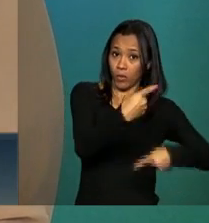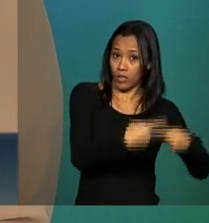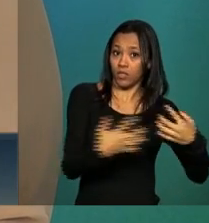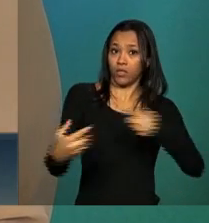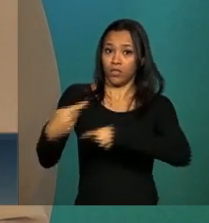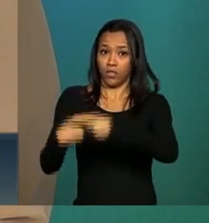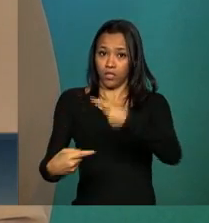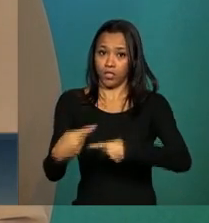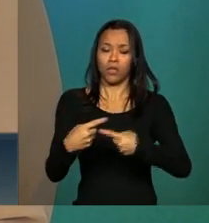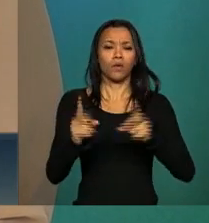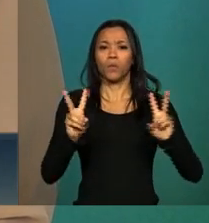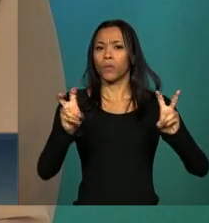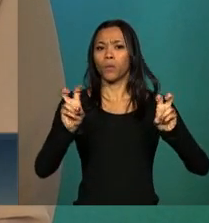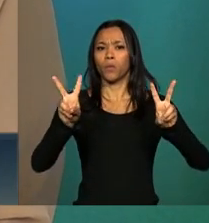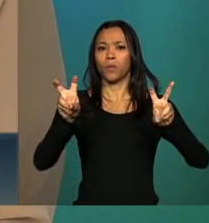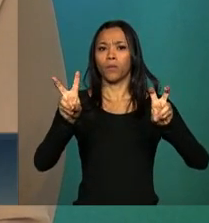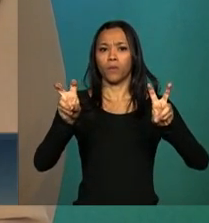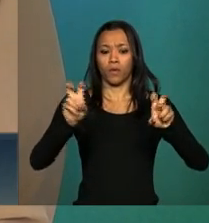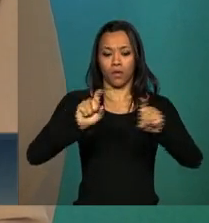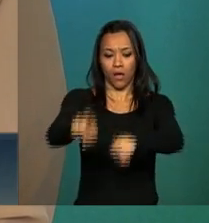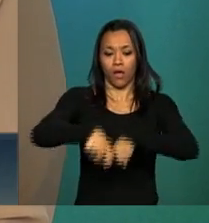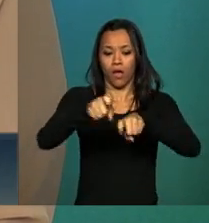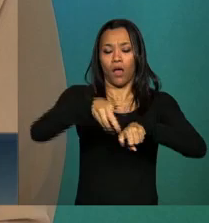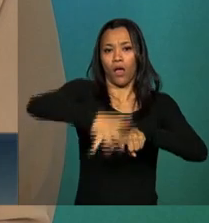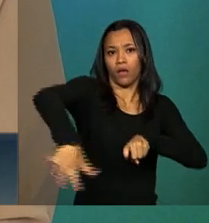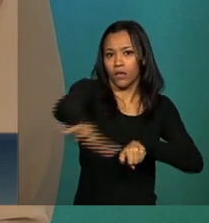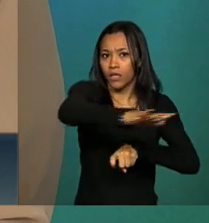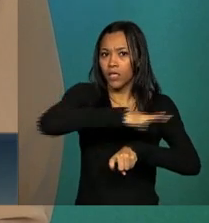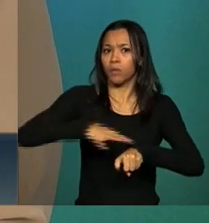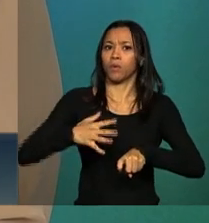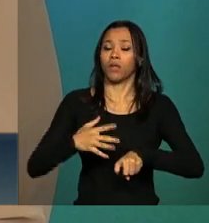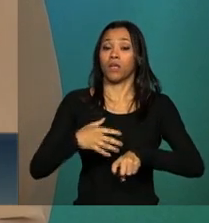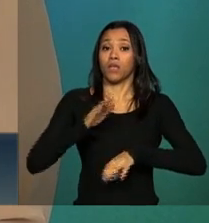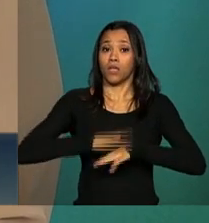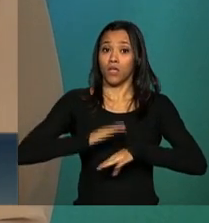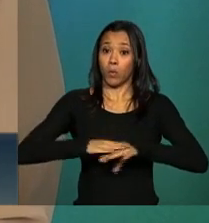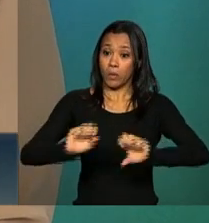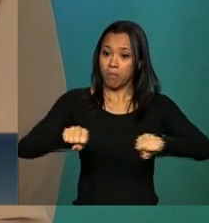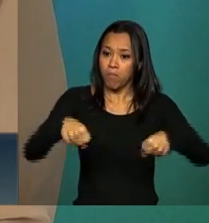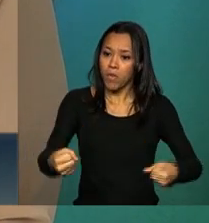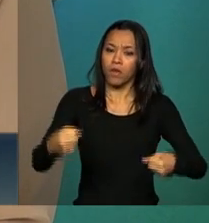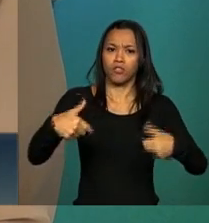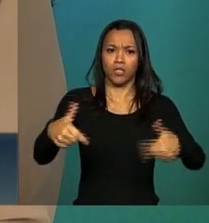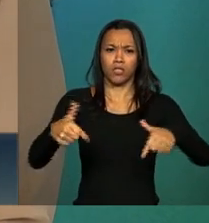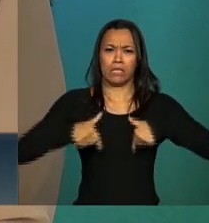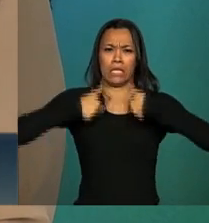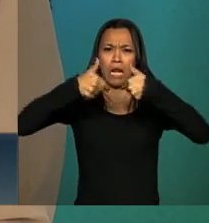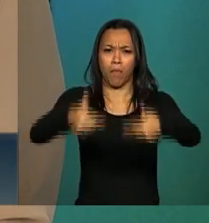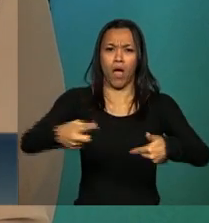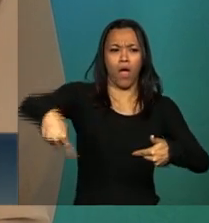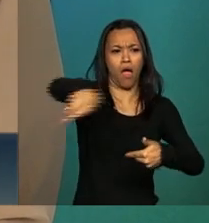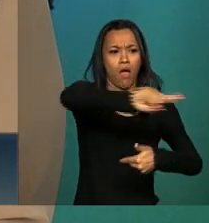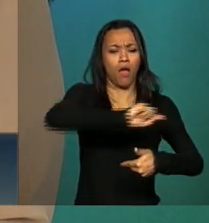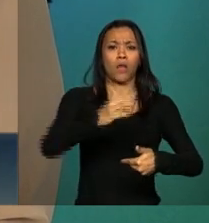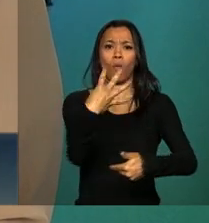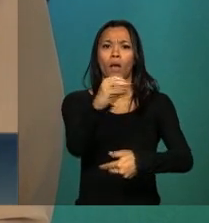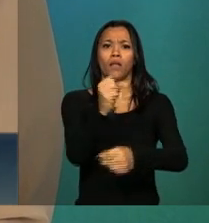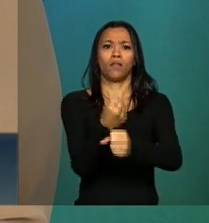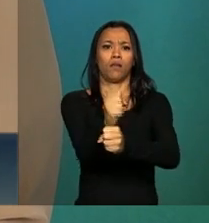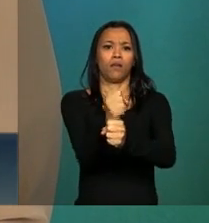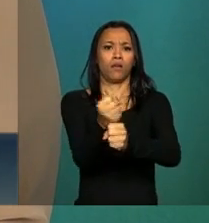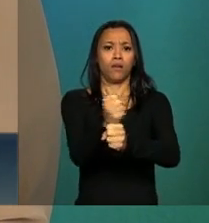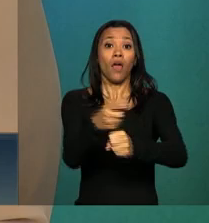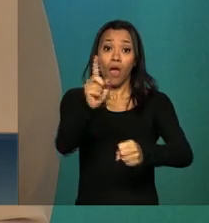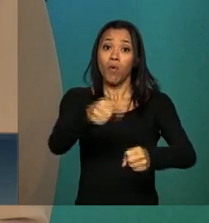mencionei no meu pronunciamento e com o empenho e a determinação dos produtores, uma parceria que durante 40 anos, uma política agrícola